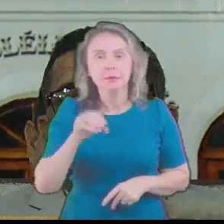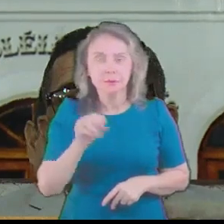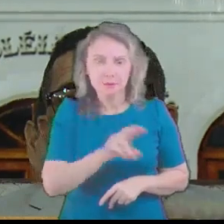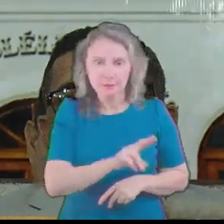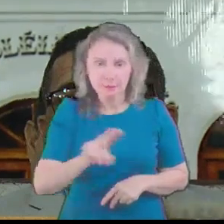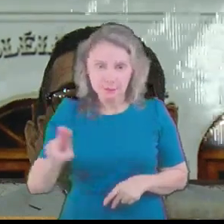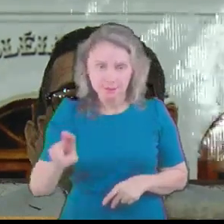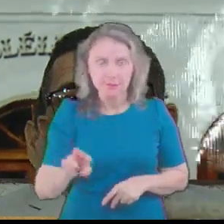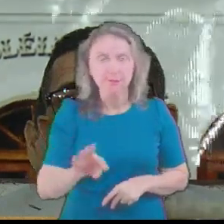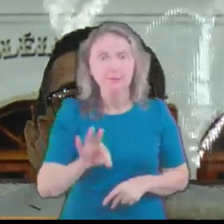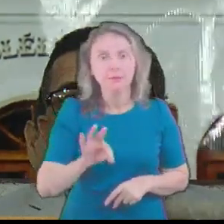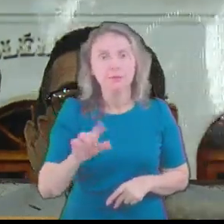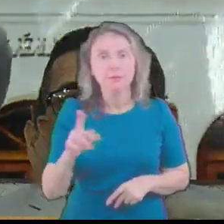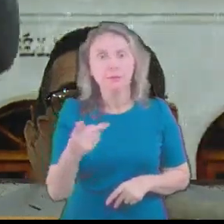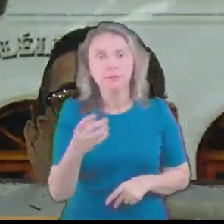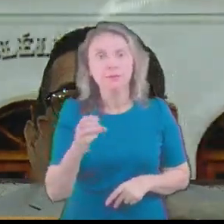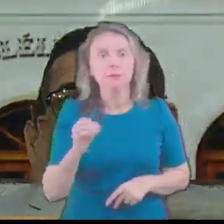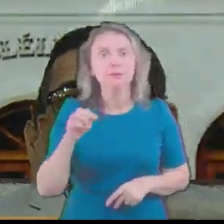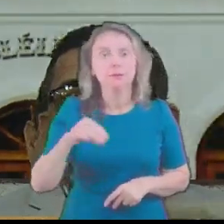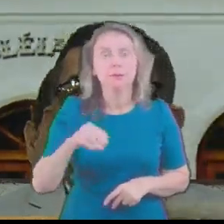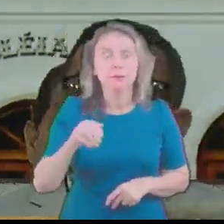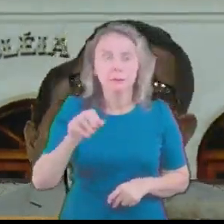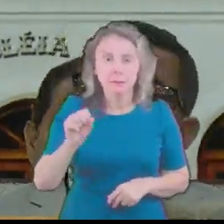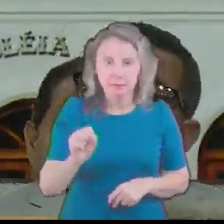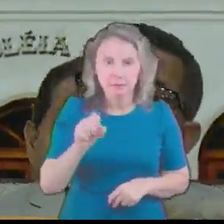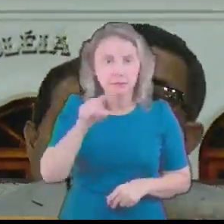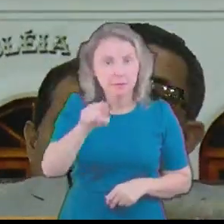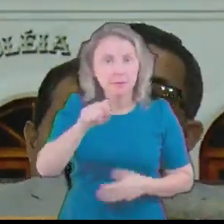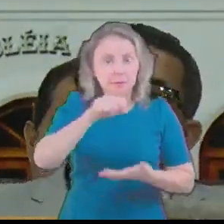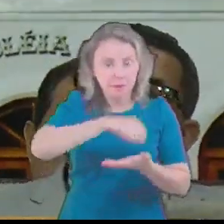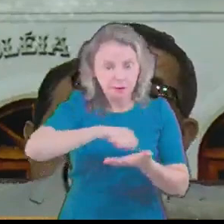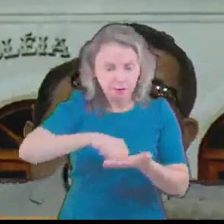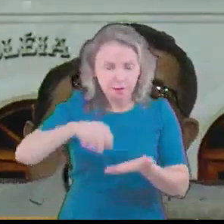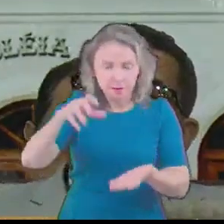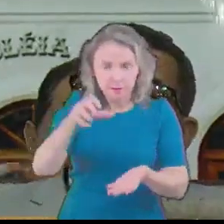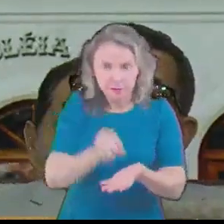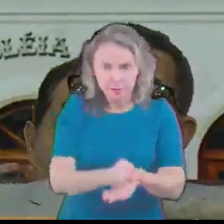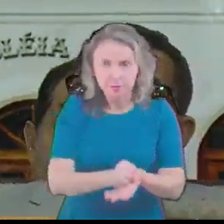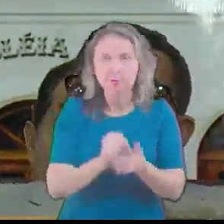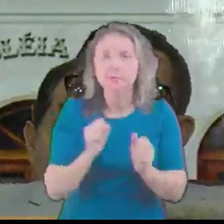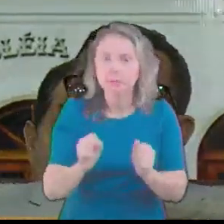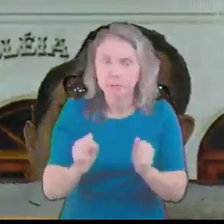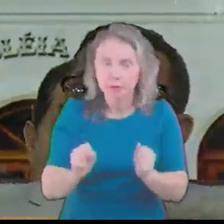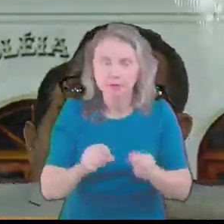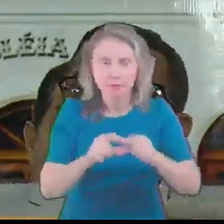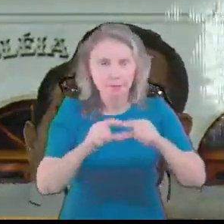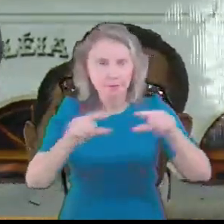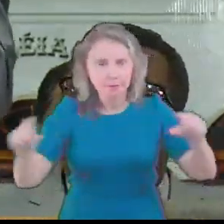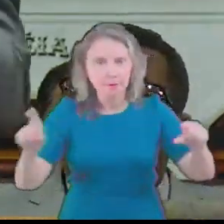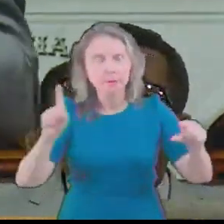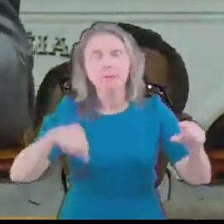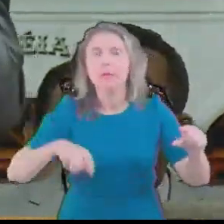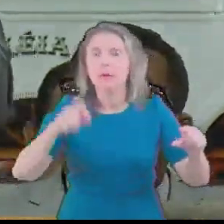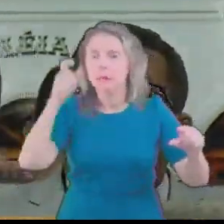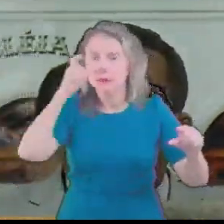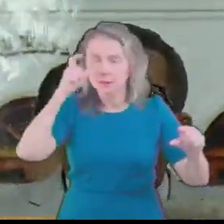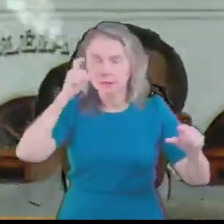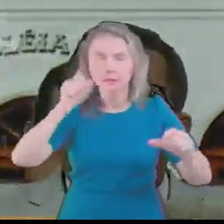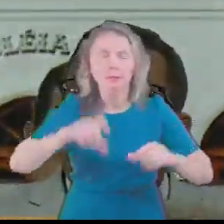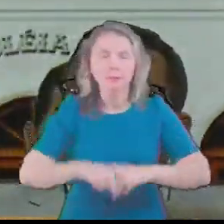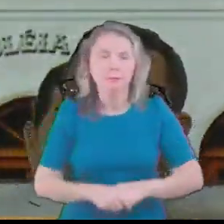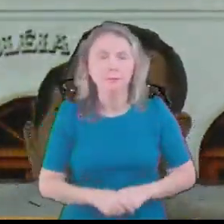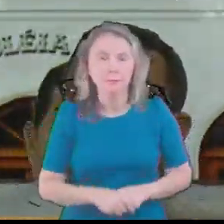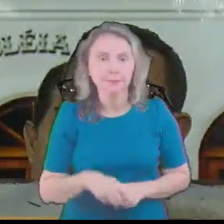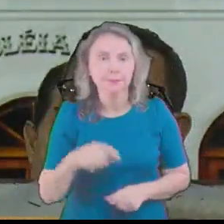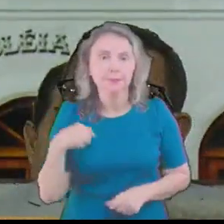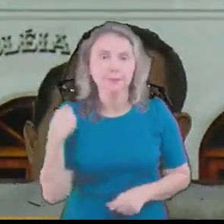irmãos anotarem. E se você quiser anotar também, anote a frase dele, que é muito interessante. A nossa